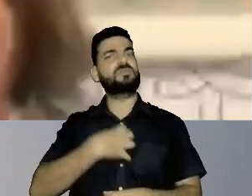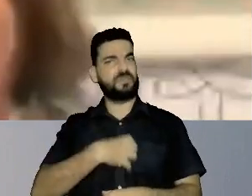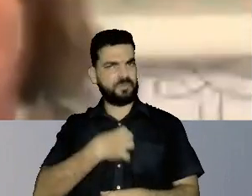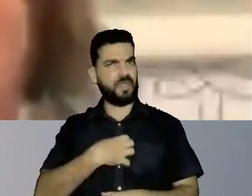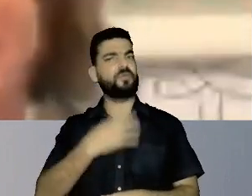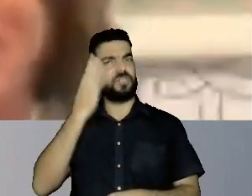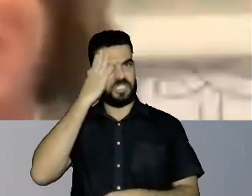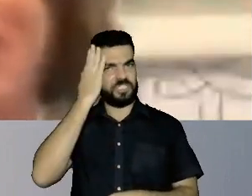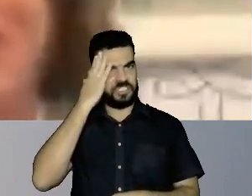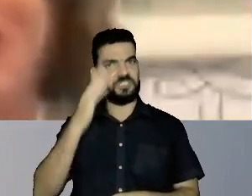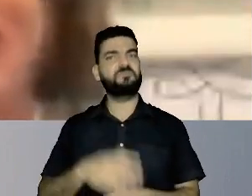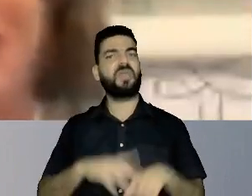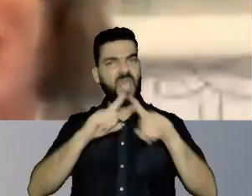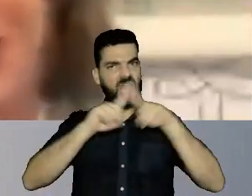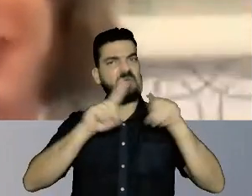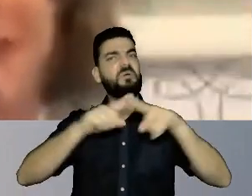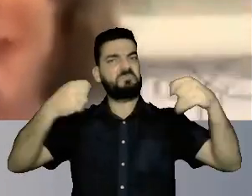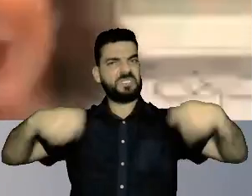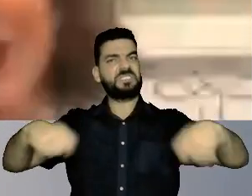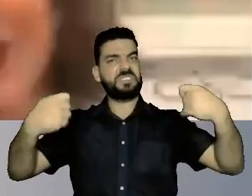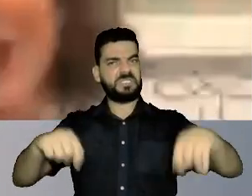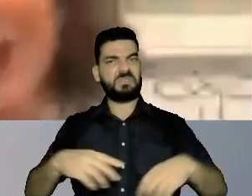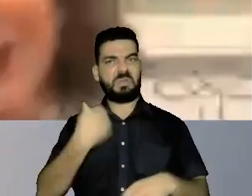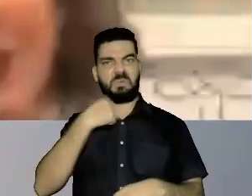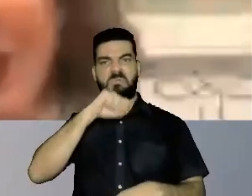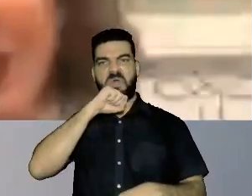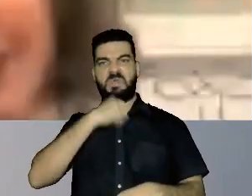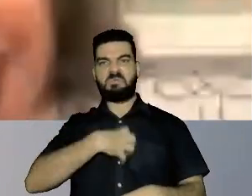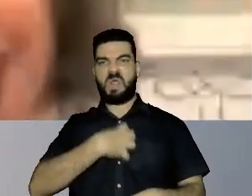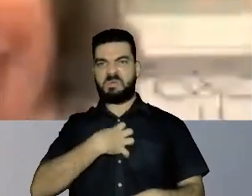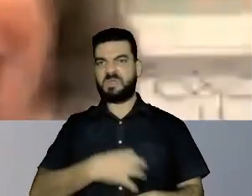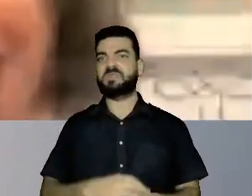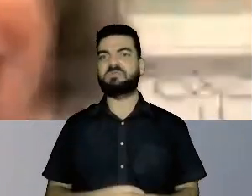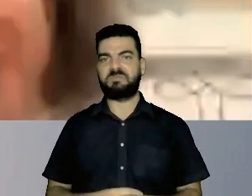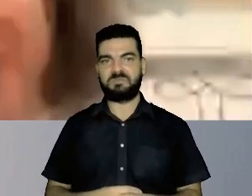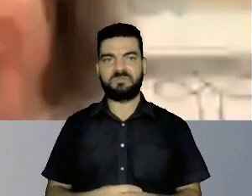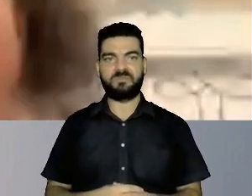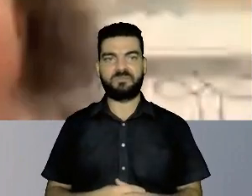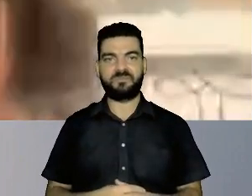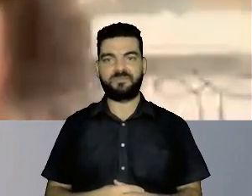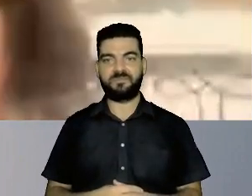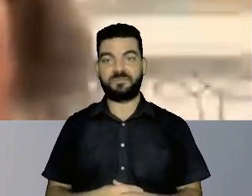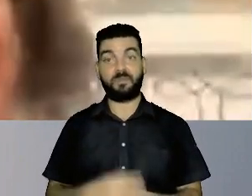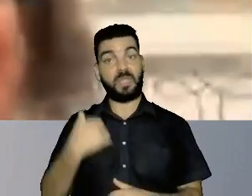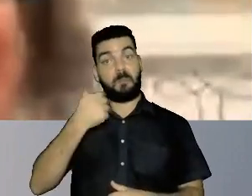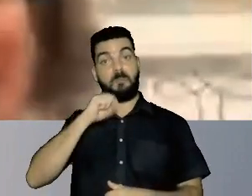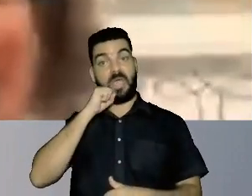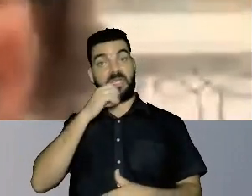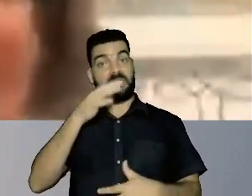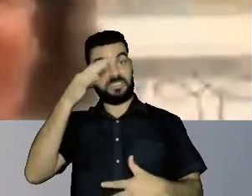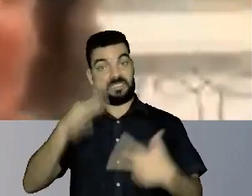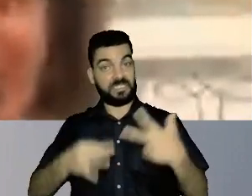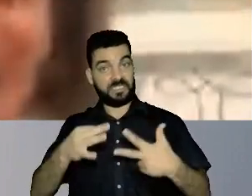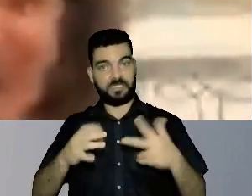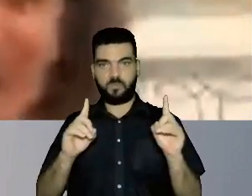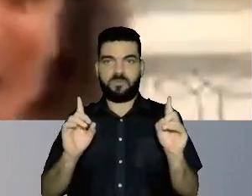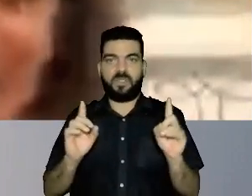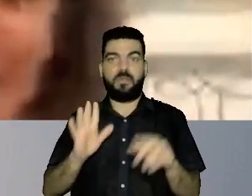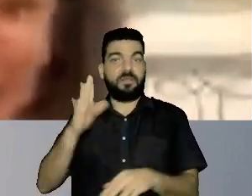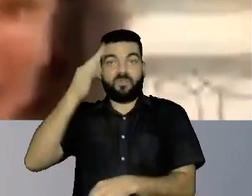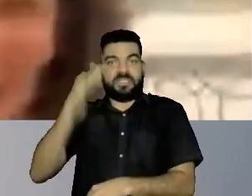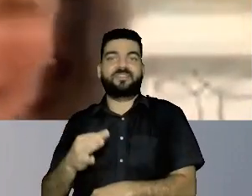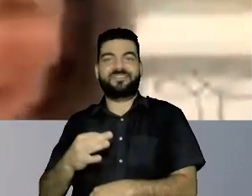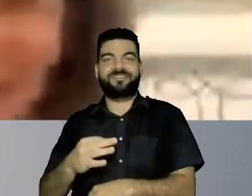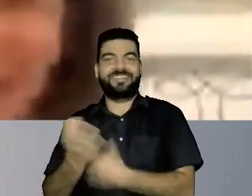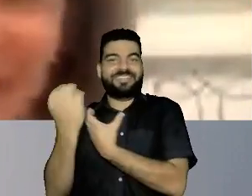dando mais uma resposta jurídica, mas claro que a indignação na hora ali do escoteiro, a gente tem que brigar mesmo